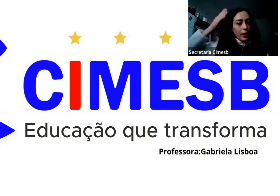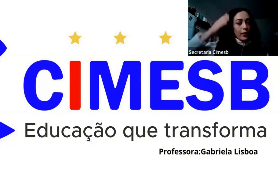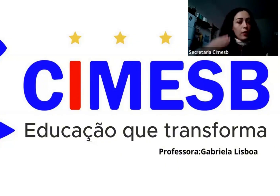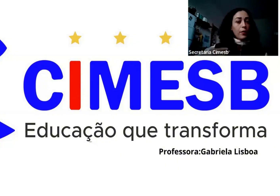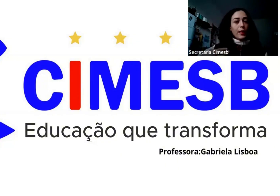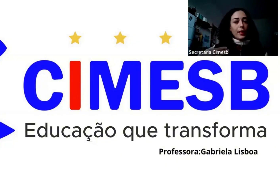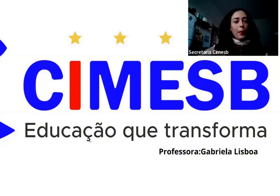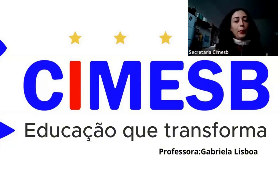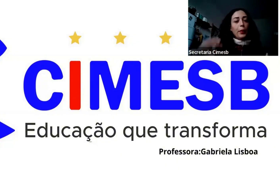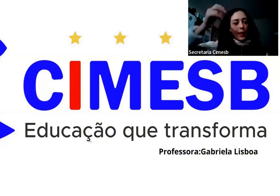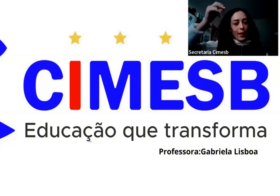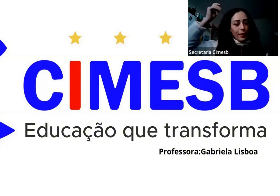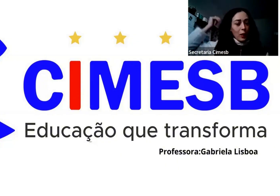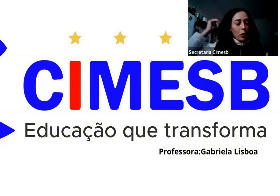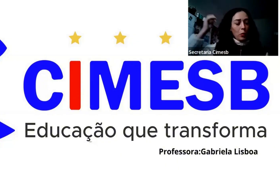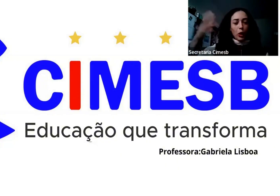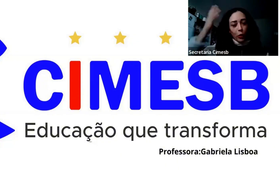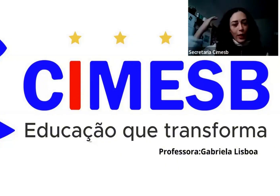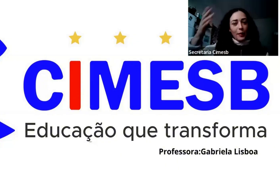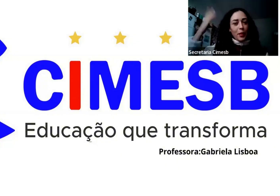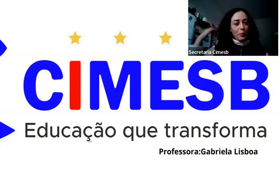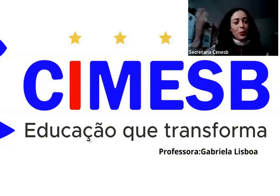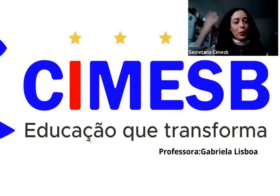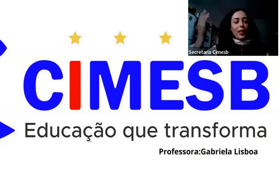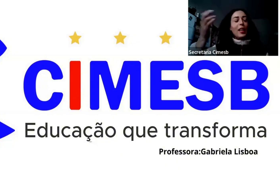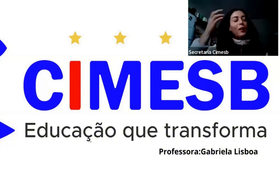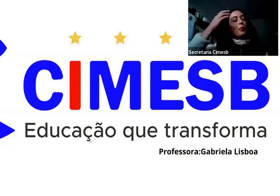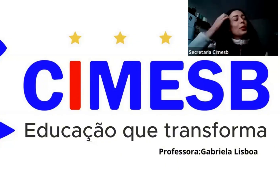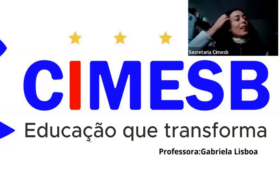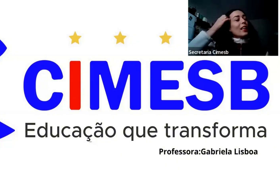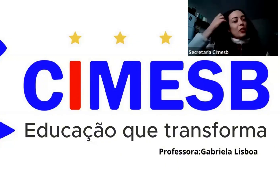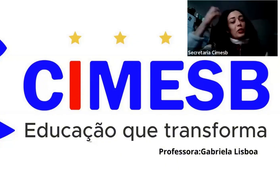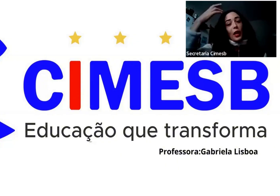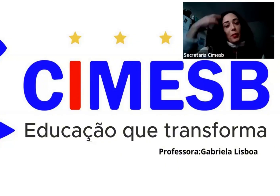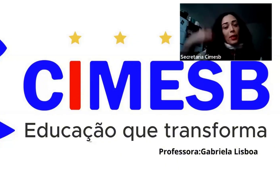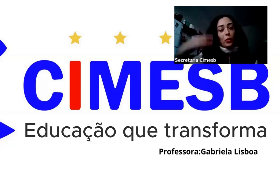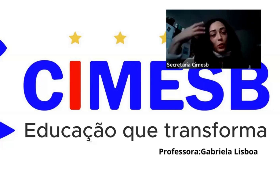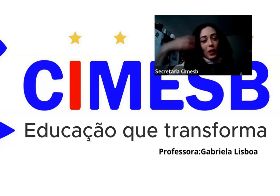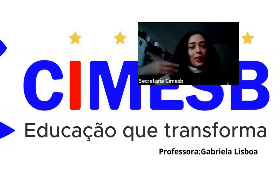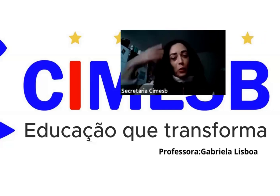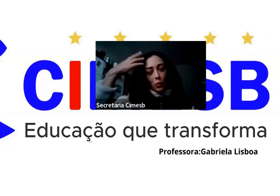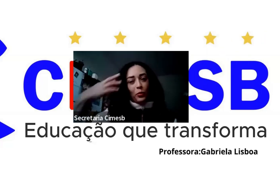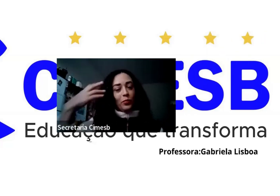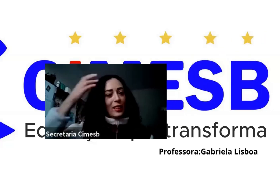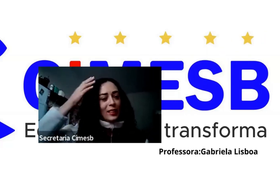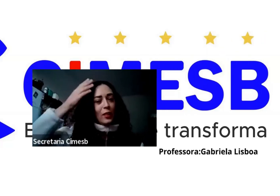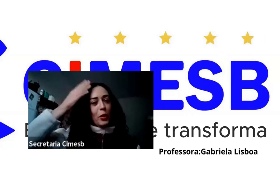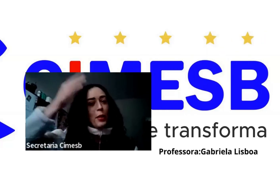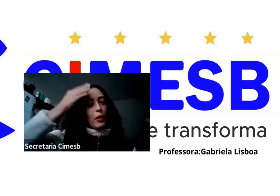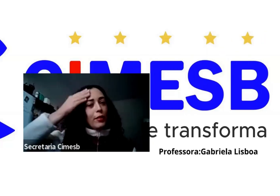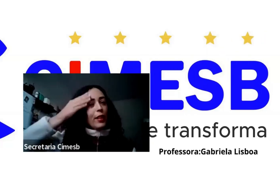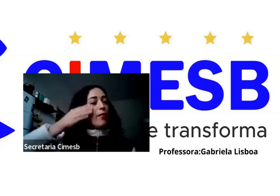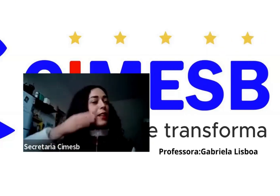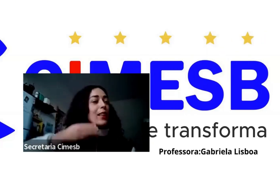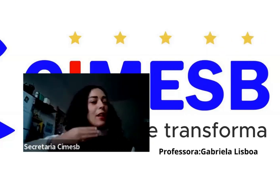dessa configuração, faz aqui. Por quê? Como eu já estou na Libras há muito tempo, eu tinha o cabelo liso, então